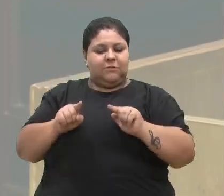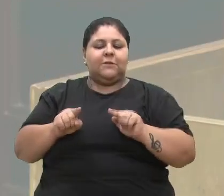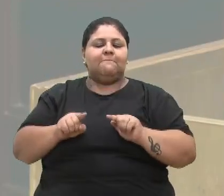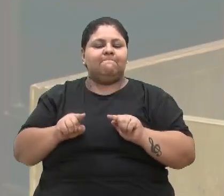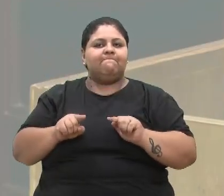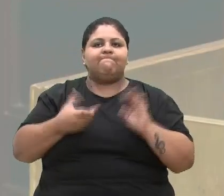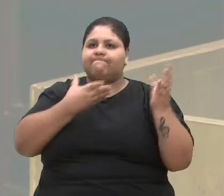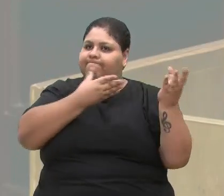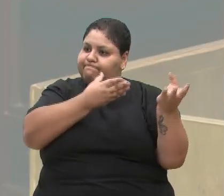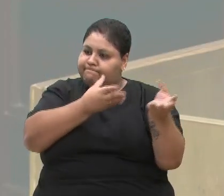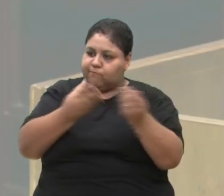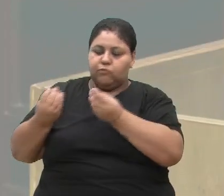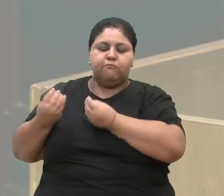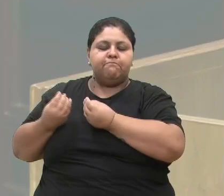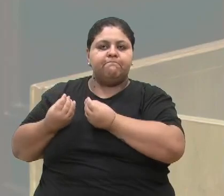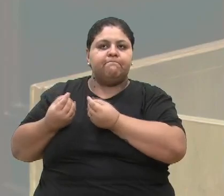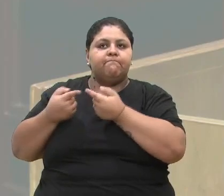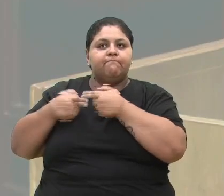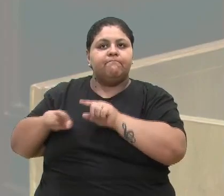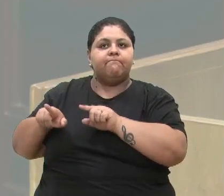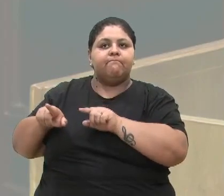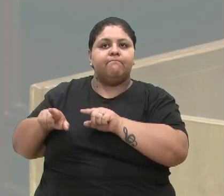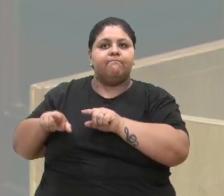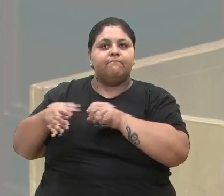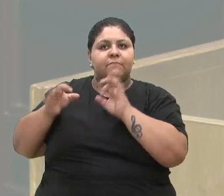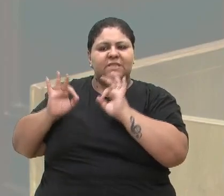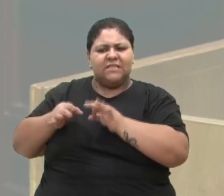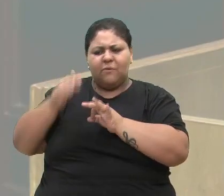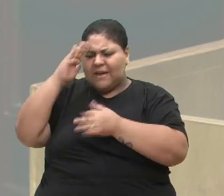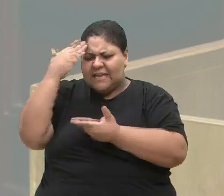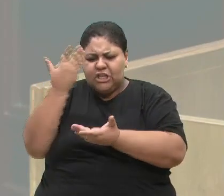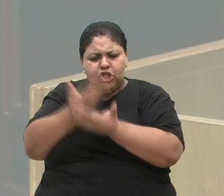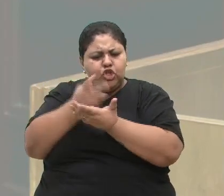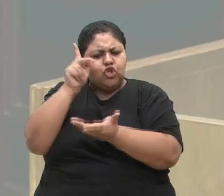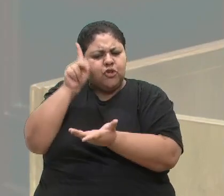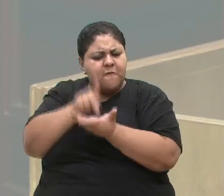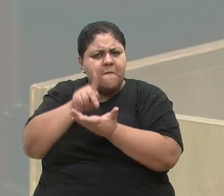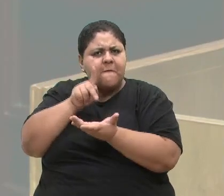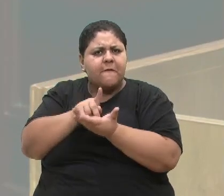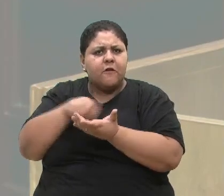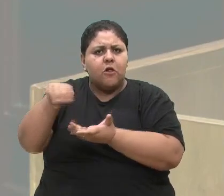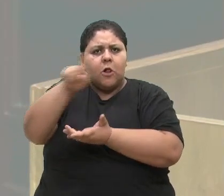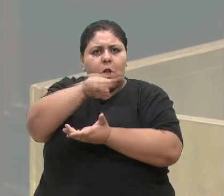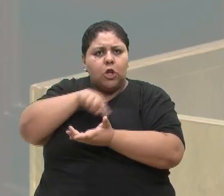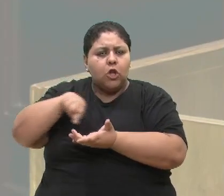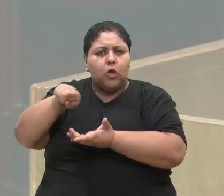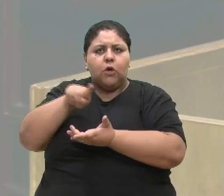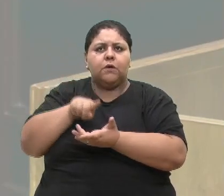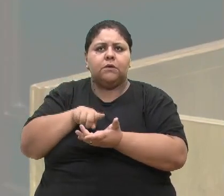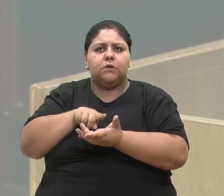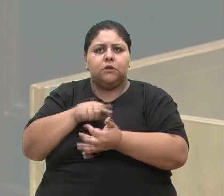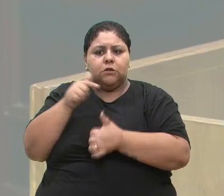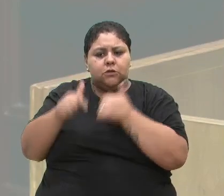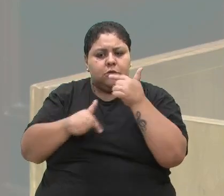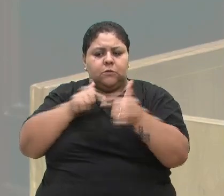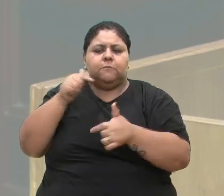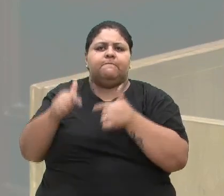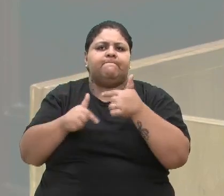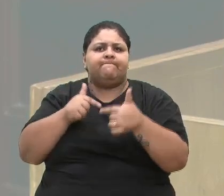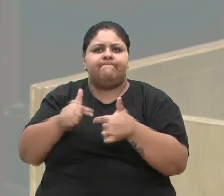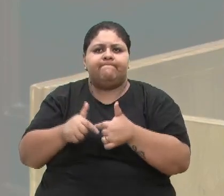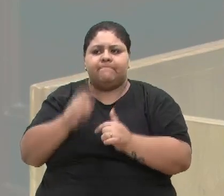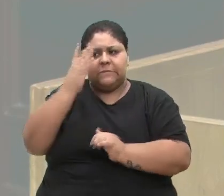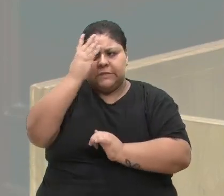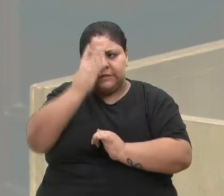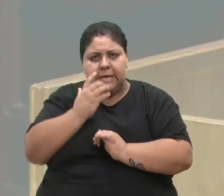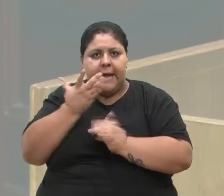dúvida, muito grandes, mas eu tenho a convicção de que enquanto nós estivermos trabalhando de forma